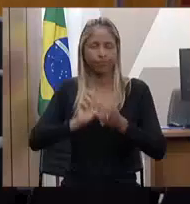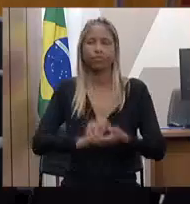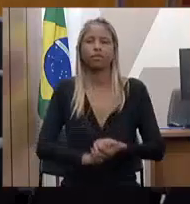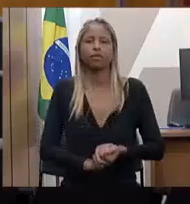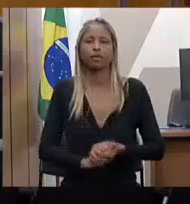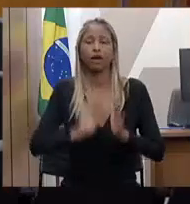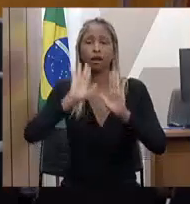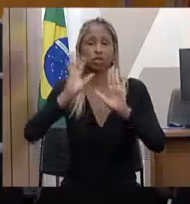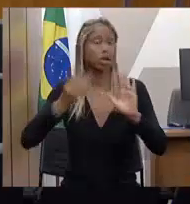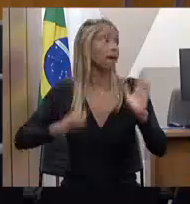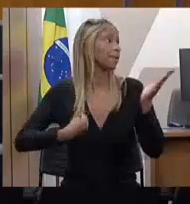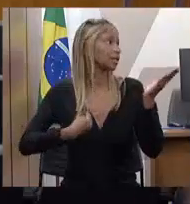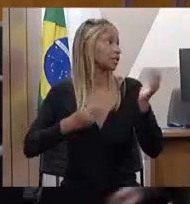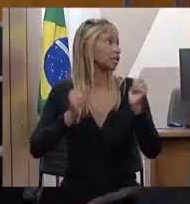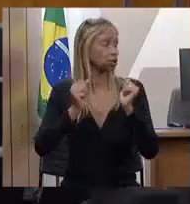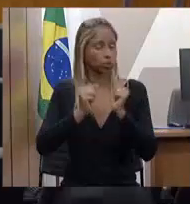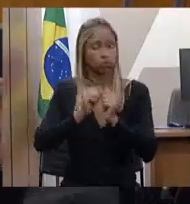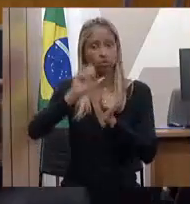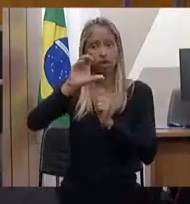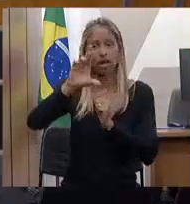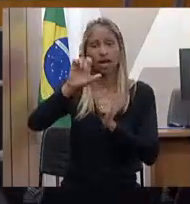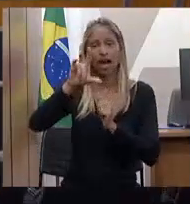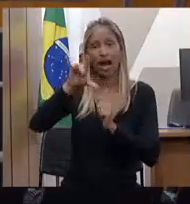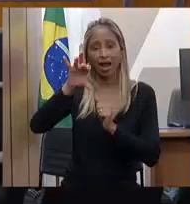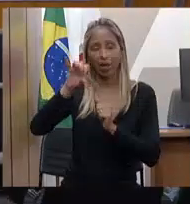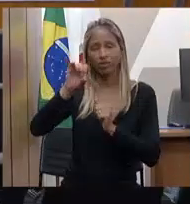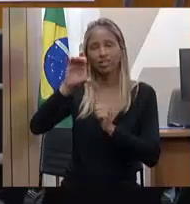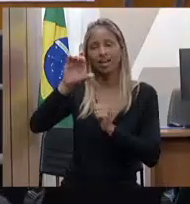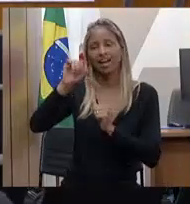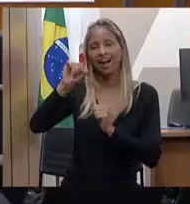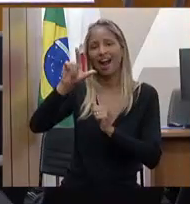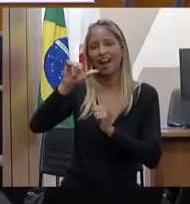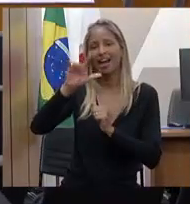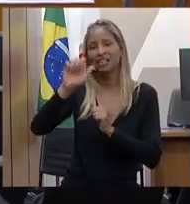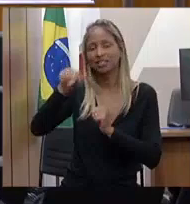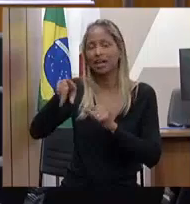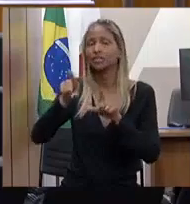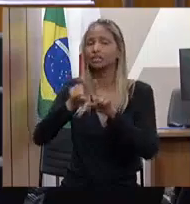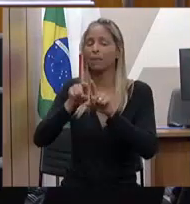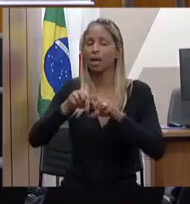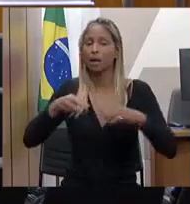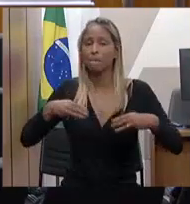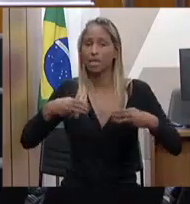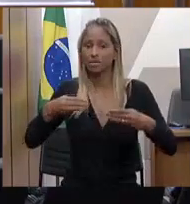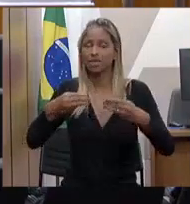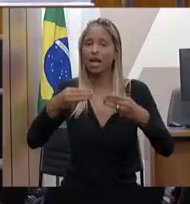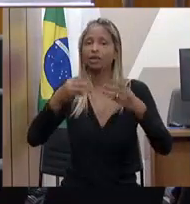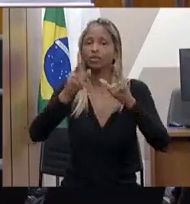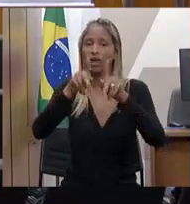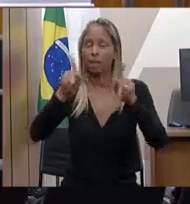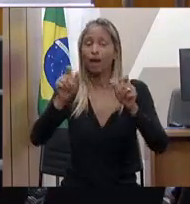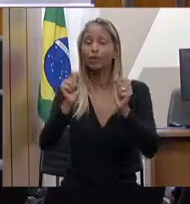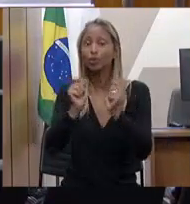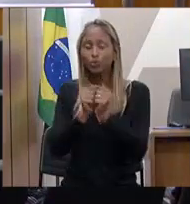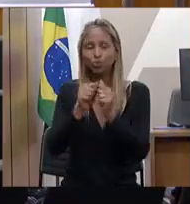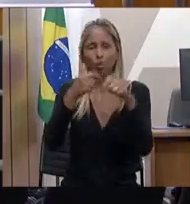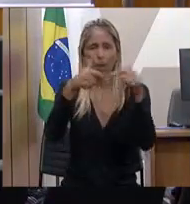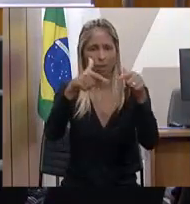já presente conosco o Senhor Carlos Calazans superintendente do Ministério do Trabalho e Emprego